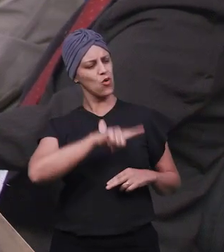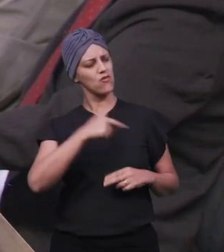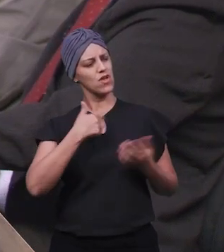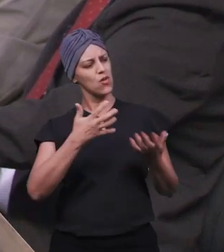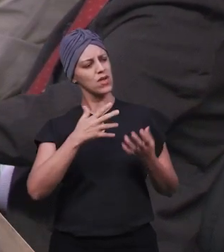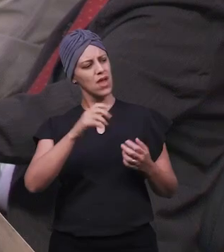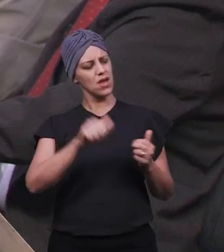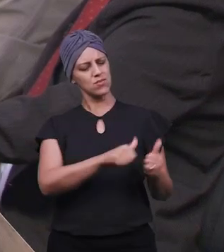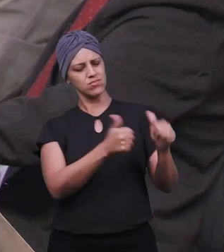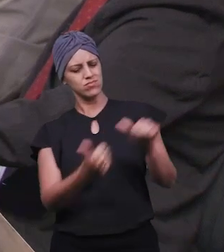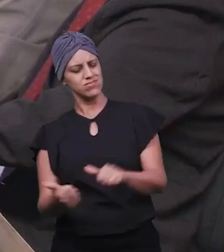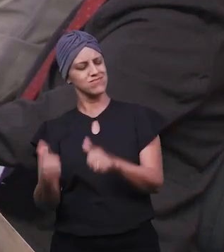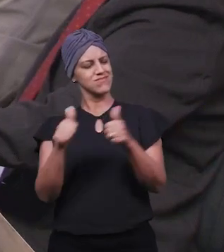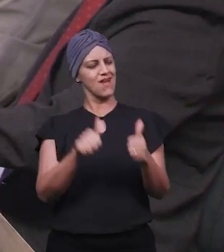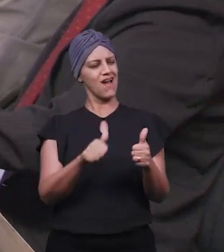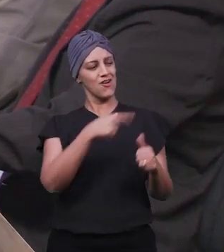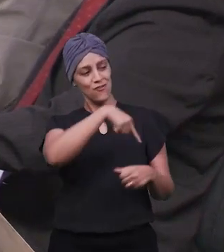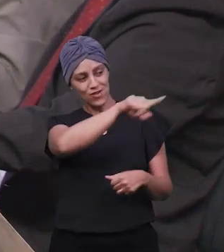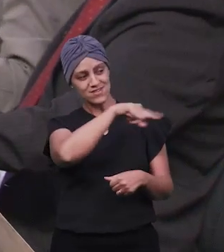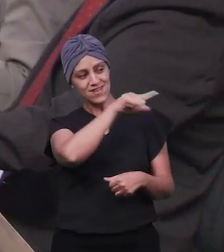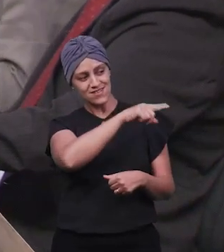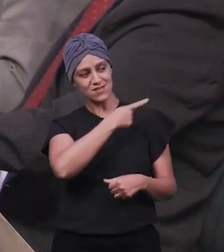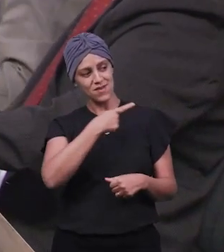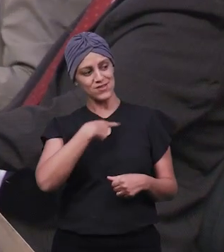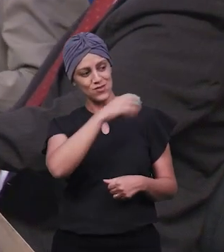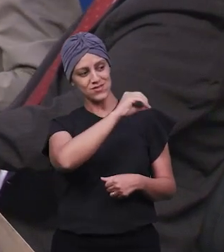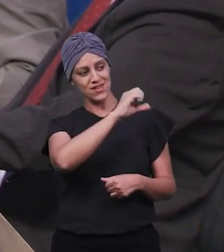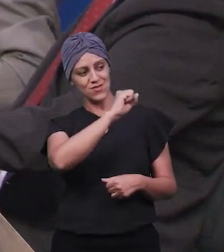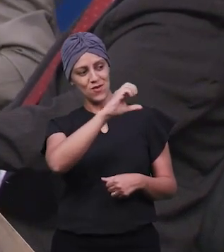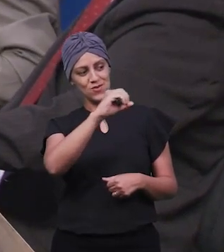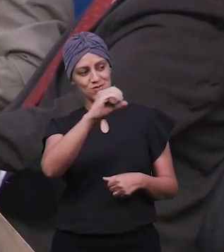ser batizado por um dos pastores 0800.